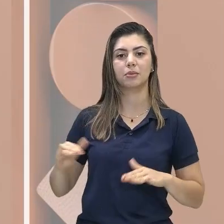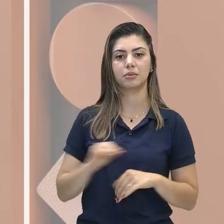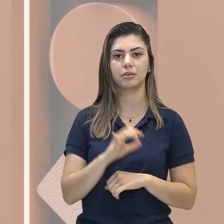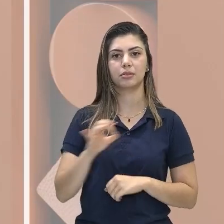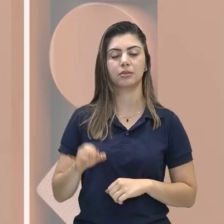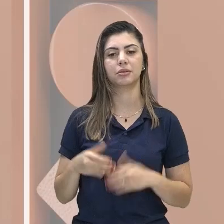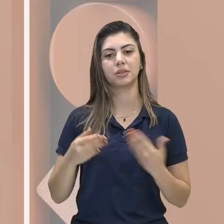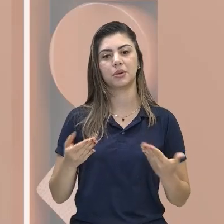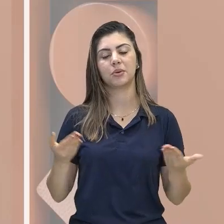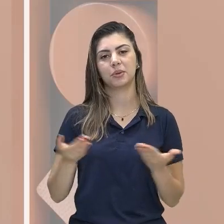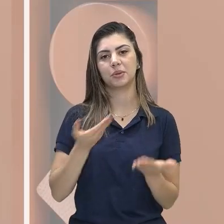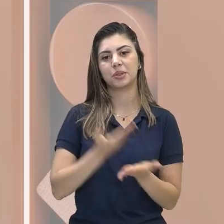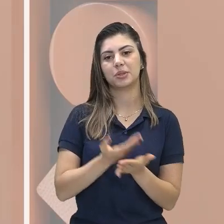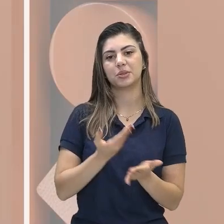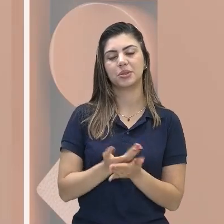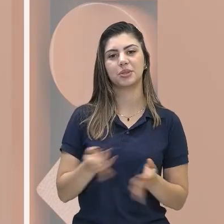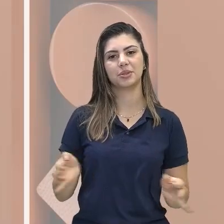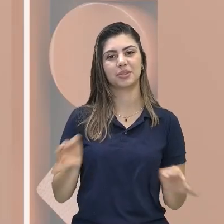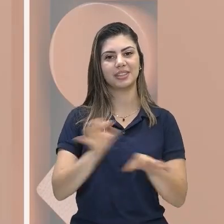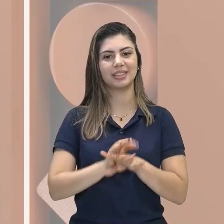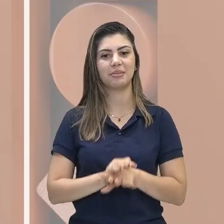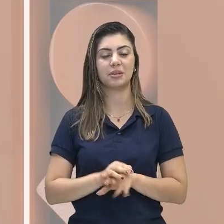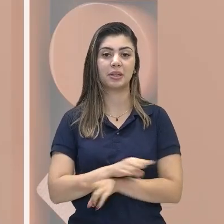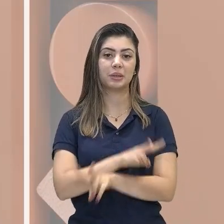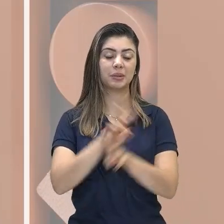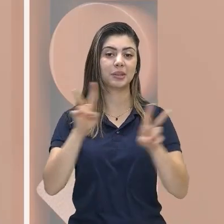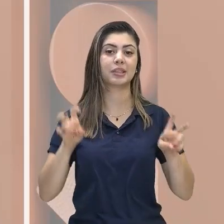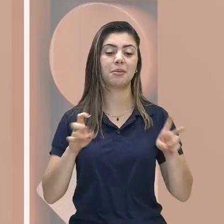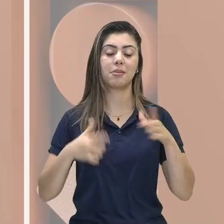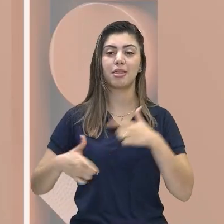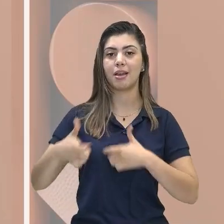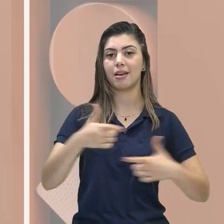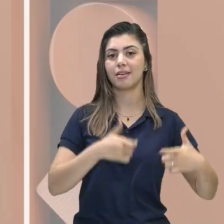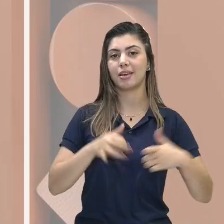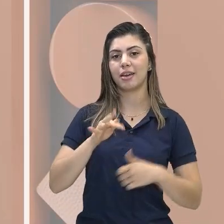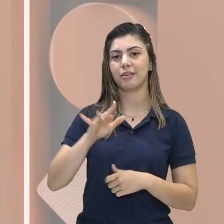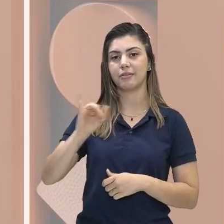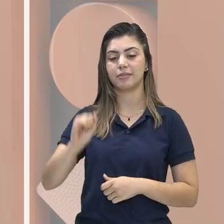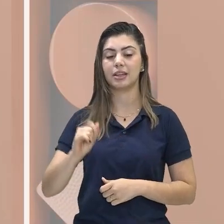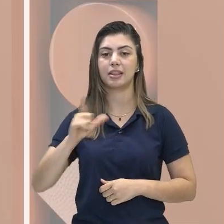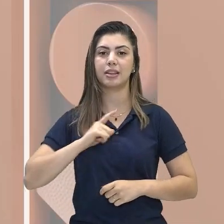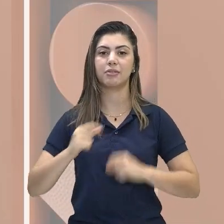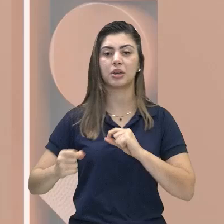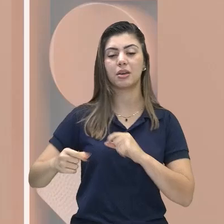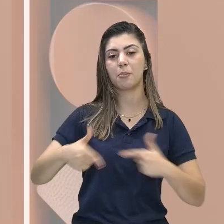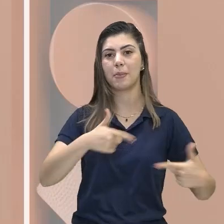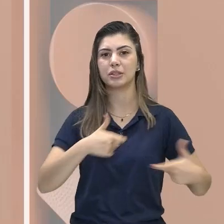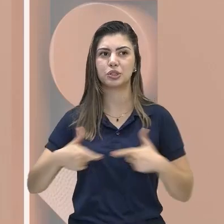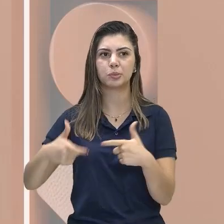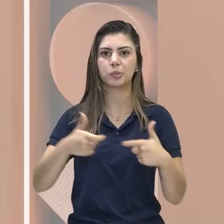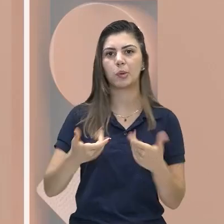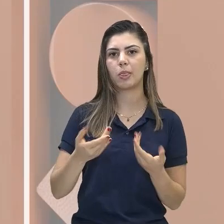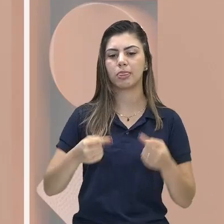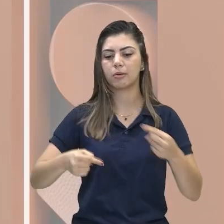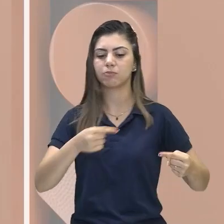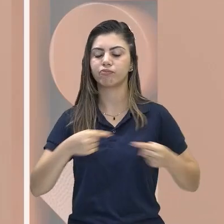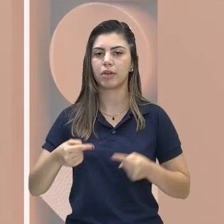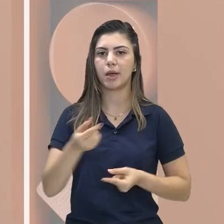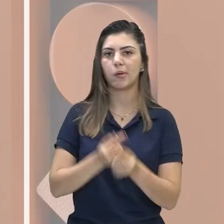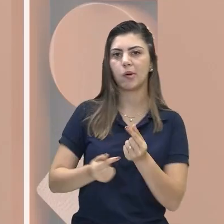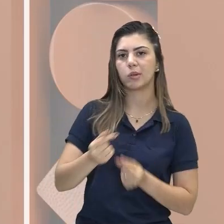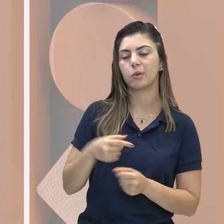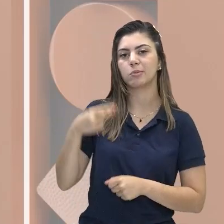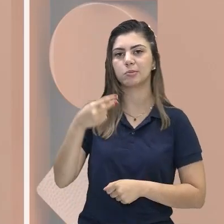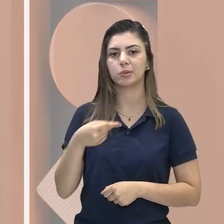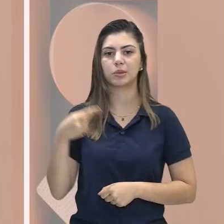nós finalizamos aqui a nossa aula sobre a Guerra Fria, que foi essa disputa econômica, política,